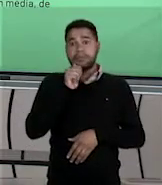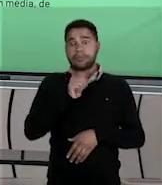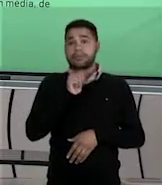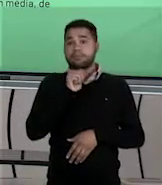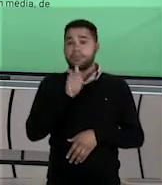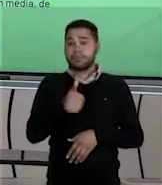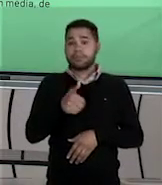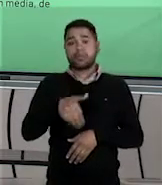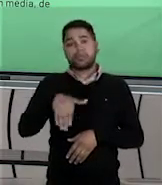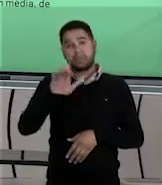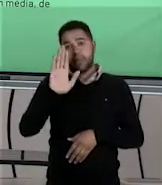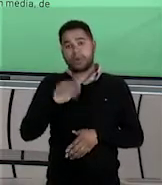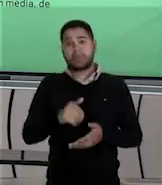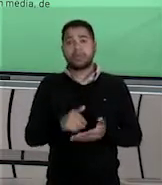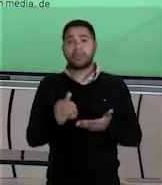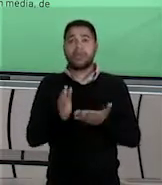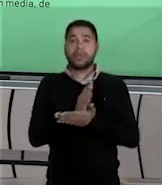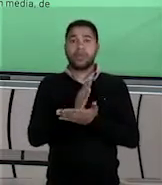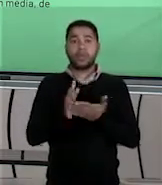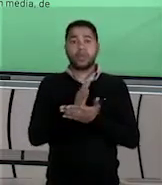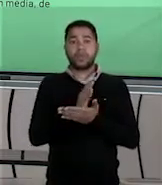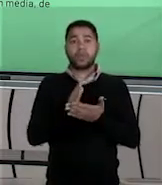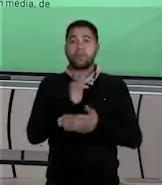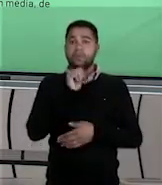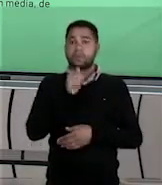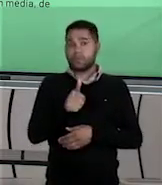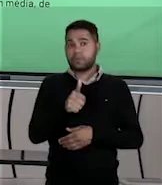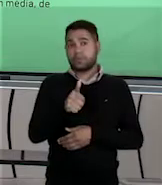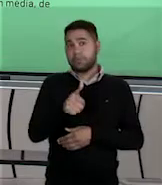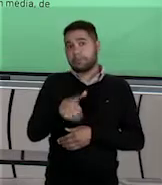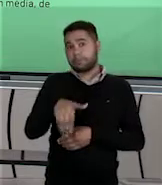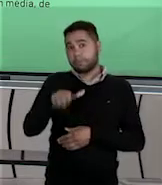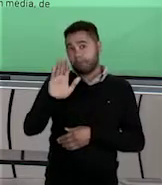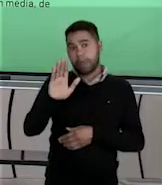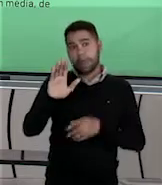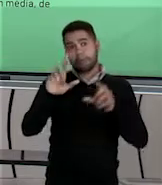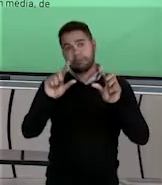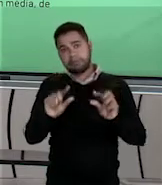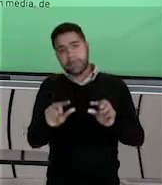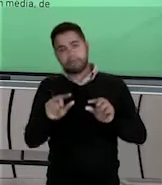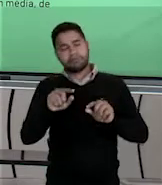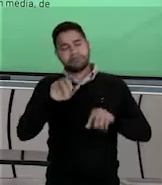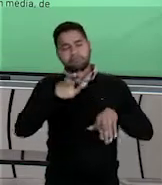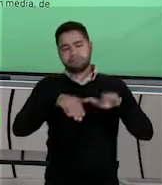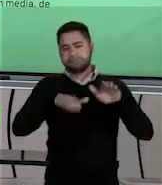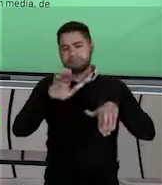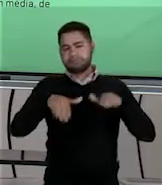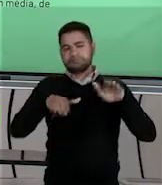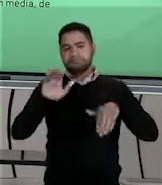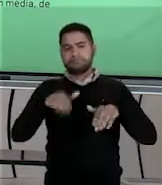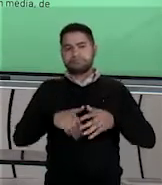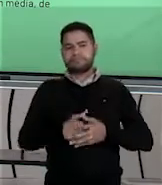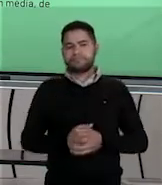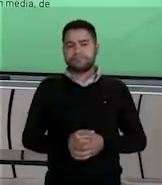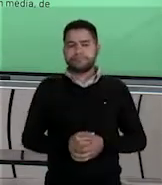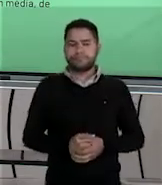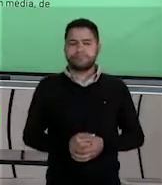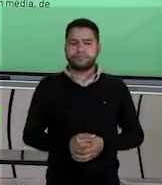mais dias, algumas meninas vão menstruar mais dias. Isso vai depender de cada organismo.